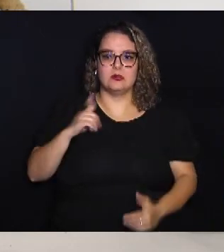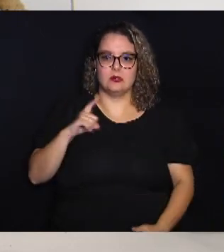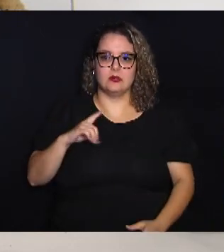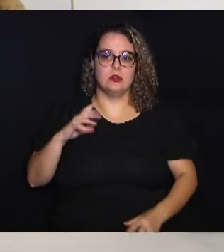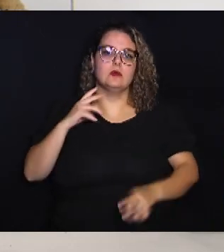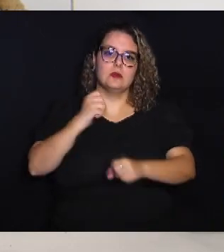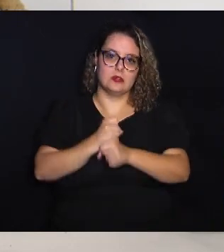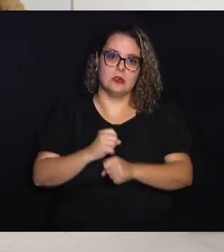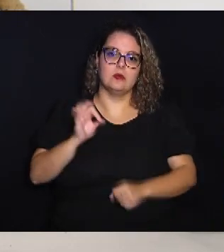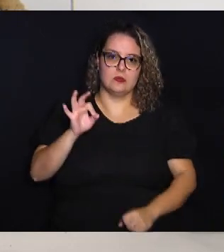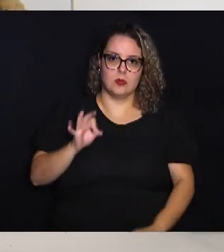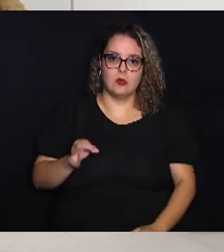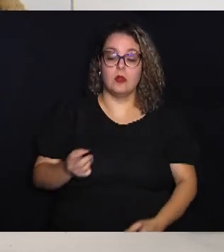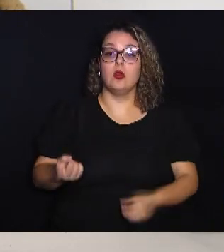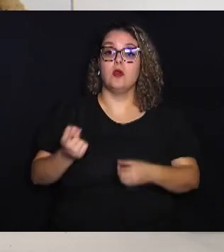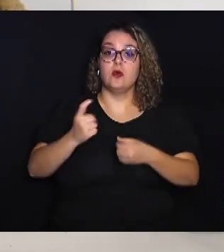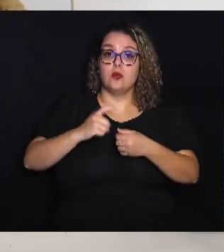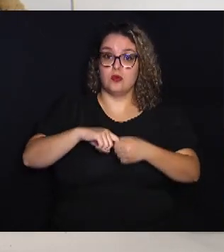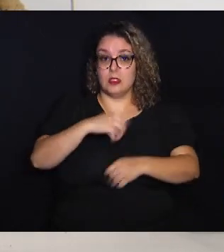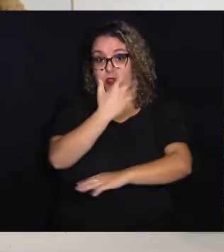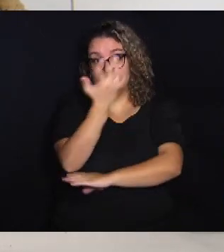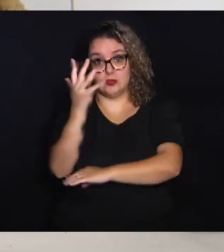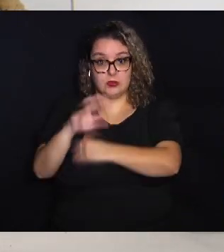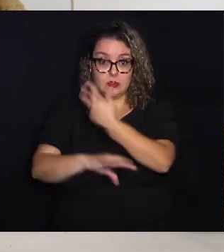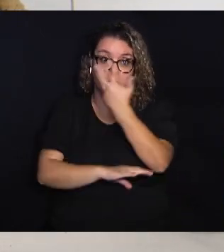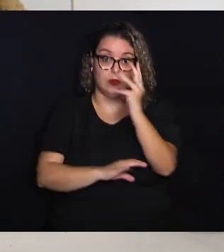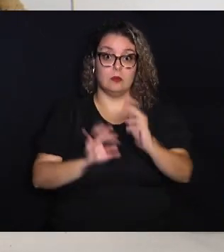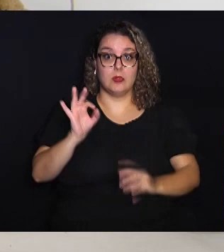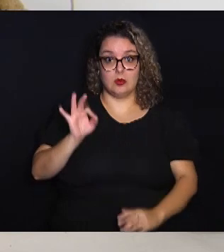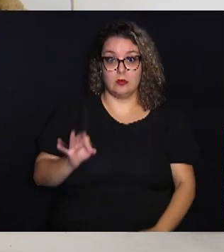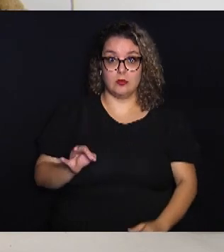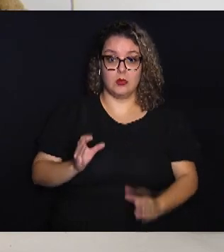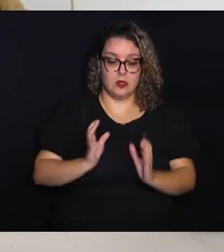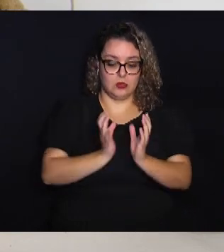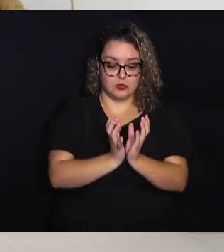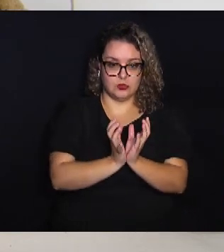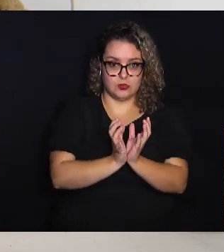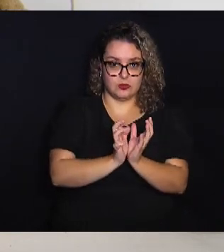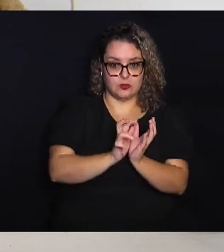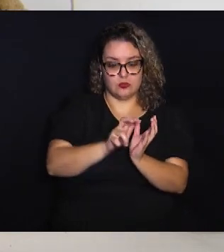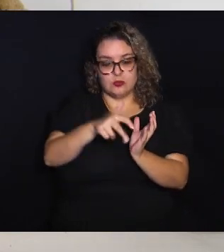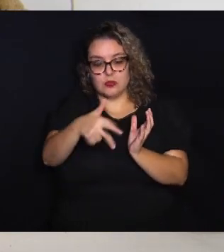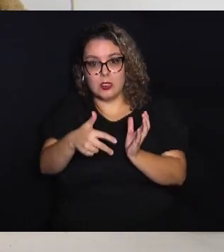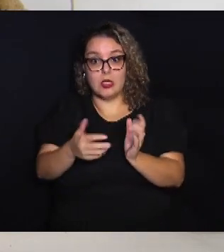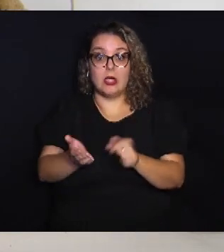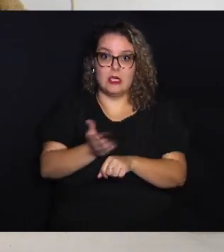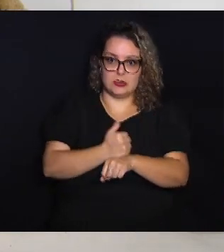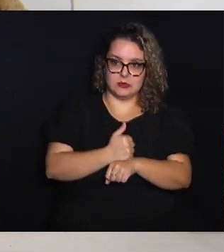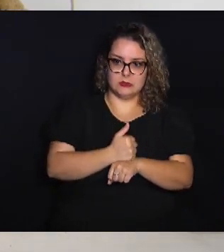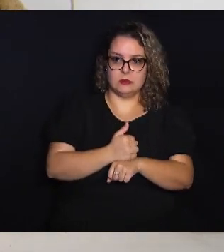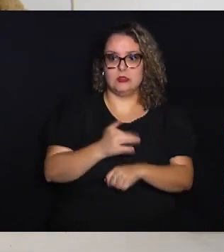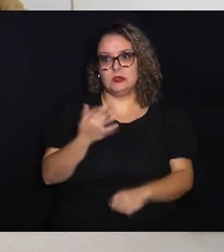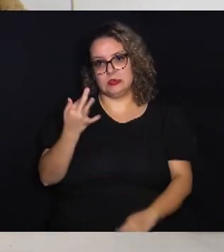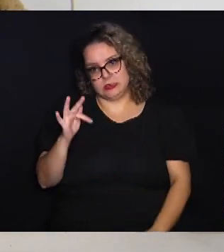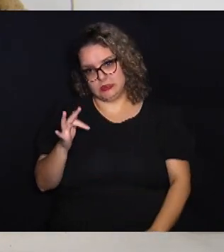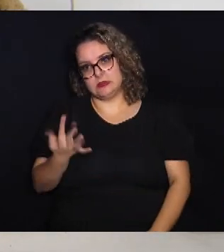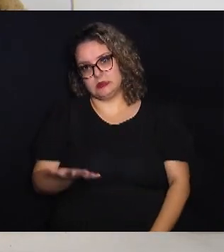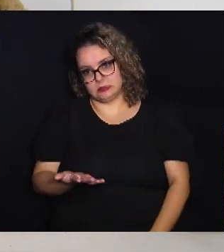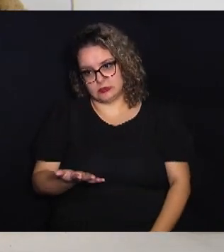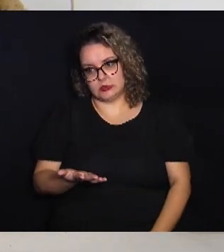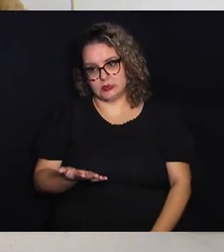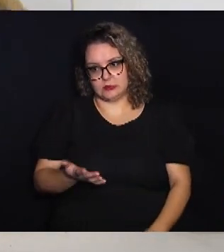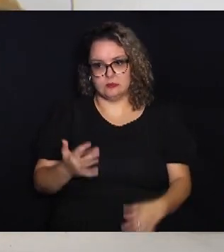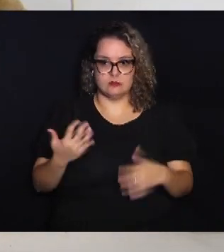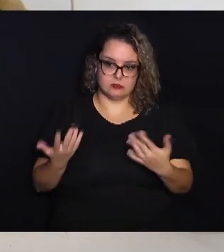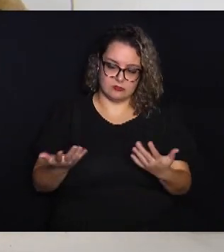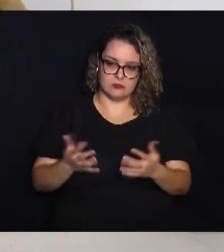tem total chance desse animal voltar para a natureza. Provavelmente ela saiu do ninho um pouco mais precocemente, acabou se acidentando,